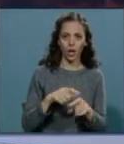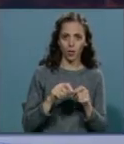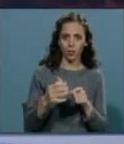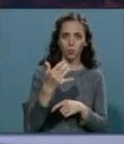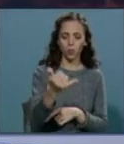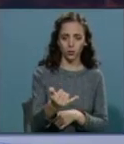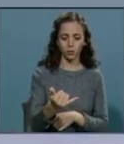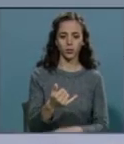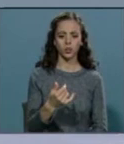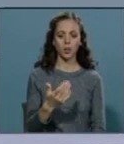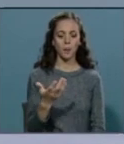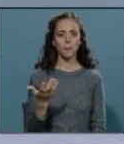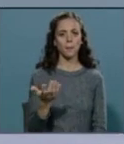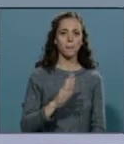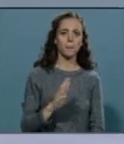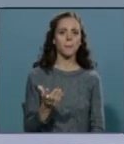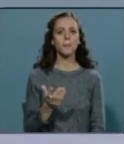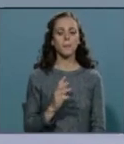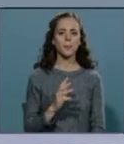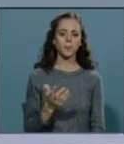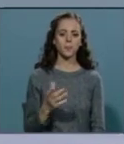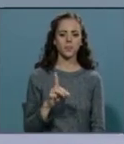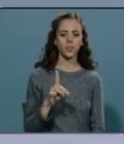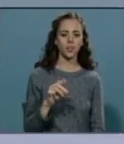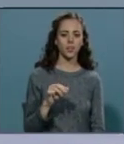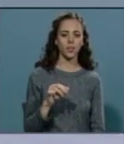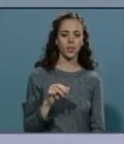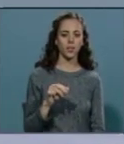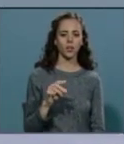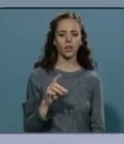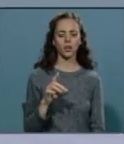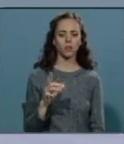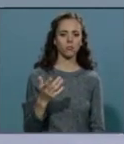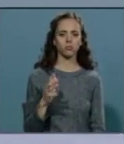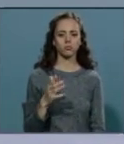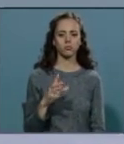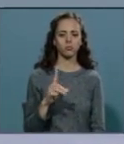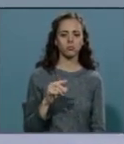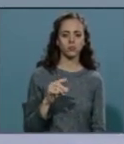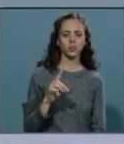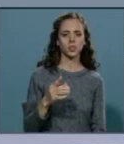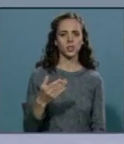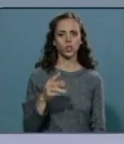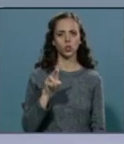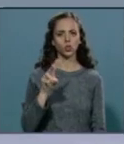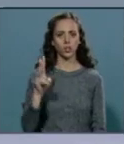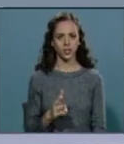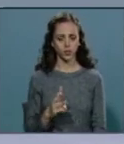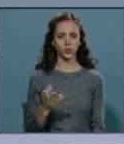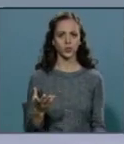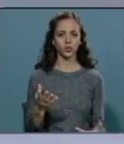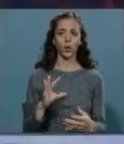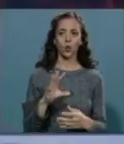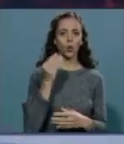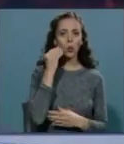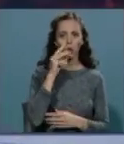próxima temporada na primeira ali mais ou menos sempre mais ou menos 67 dois terços do planeta como